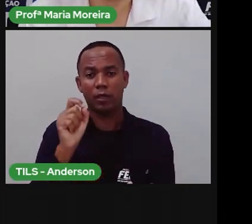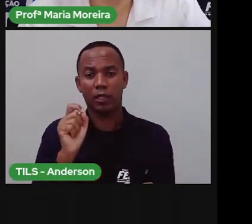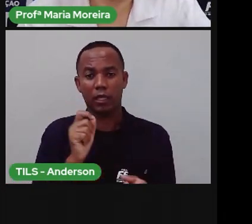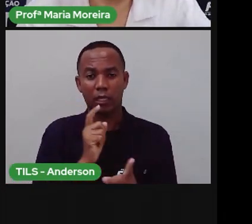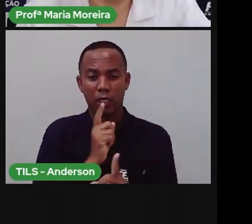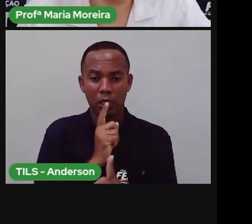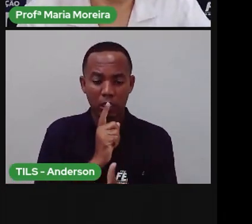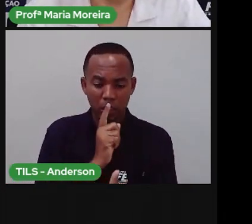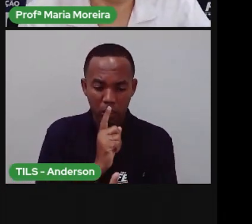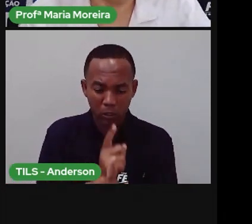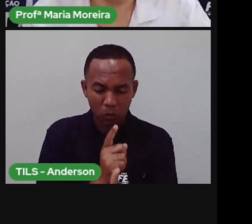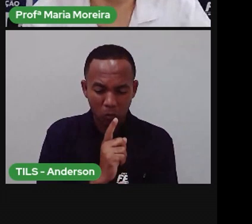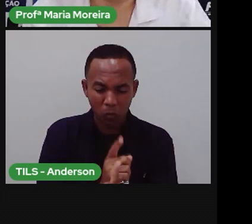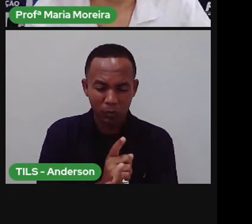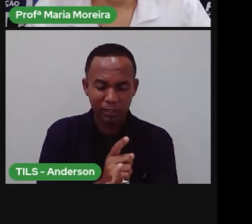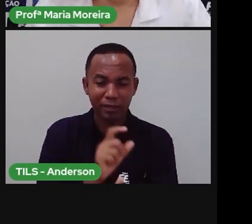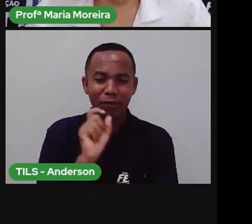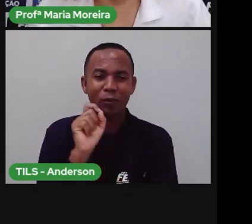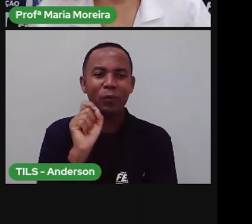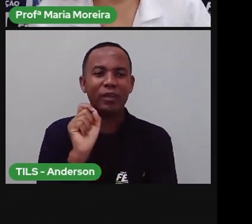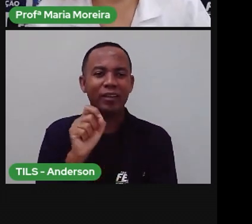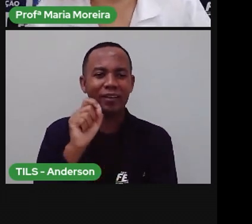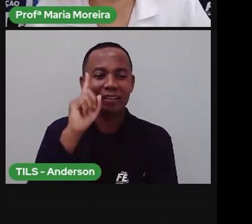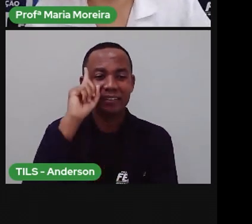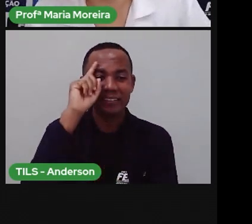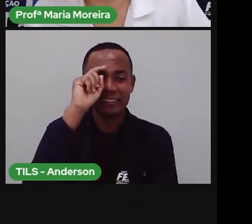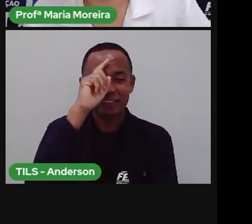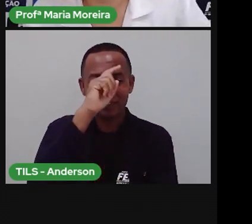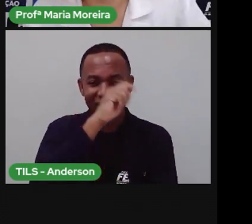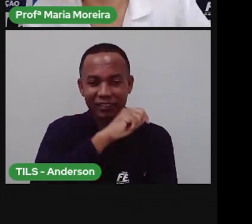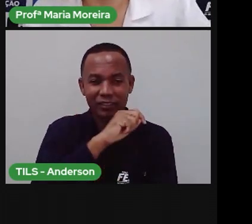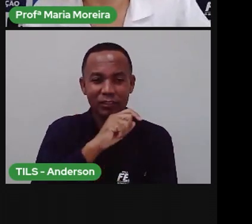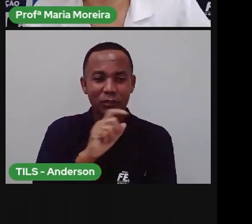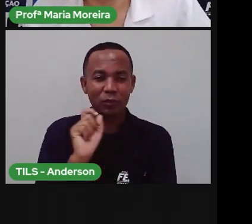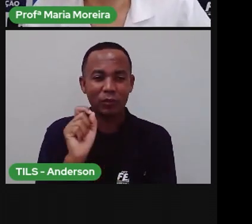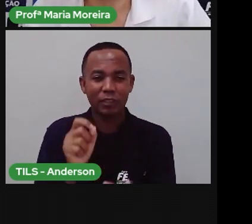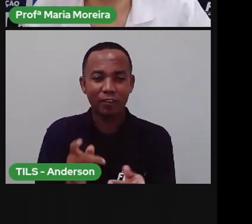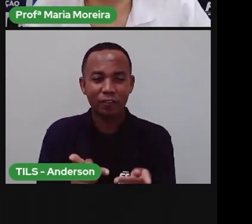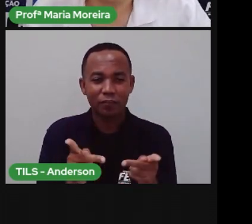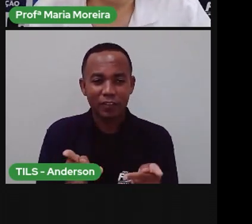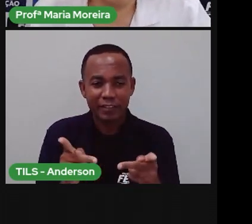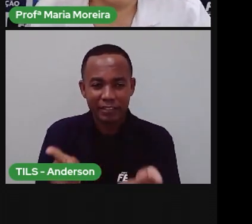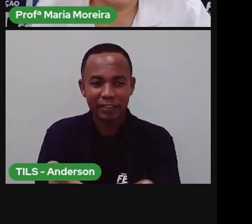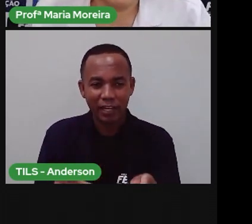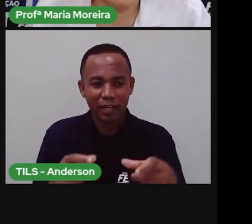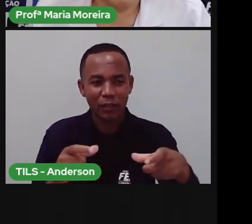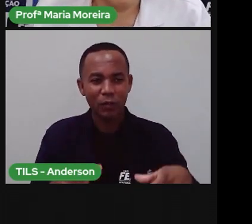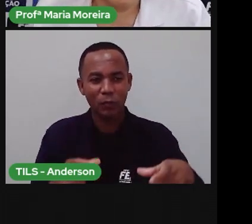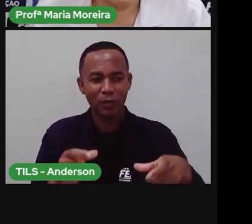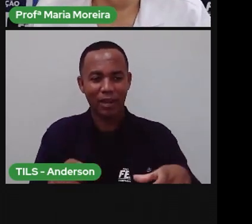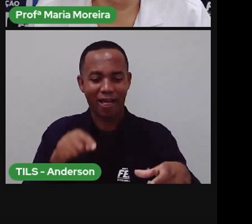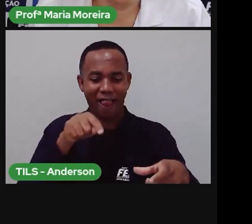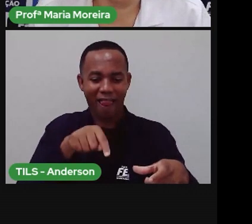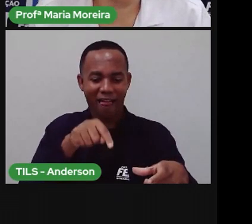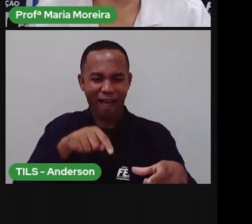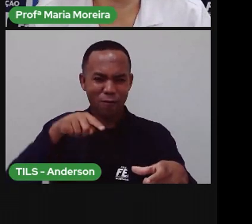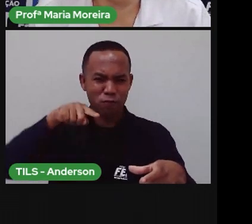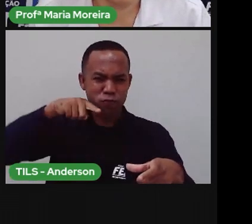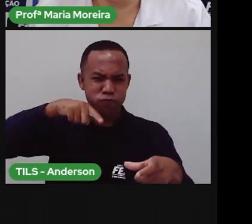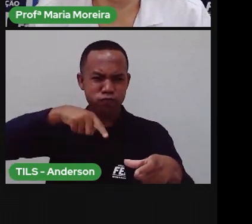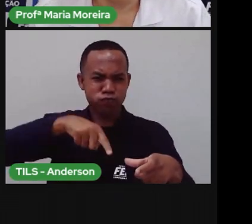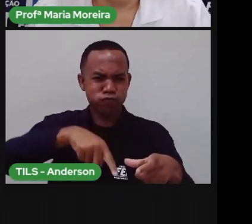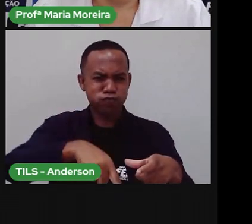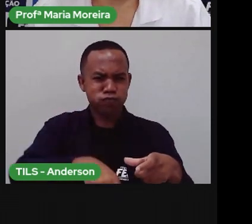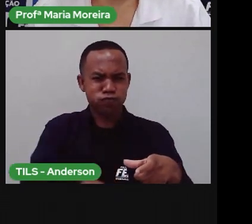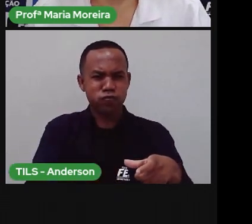grande dificuldade, porque o que a Prof falou agora, para visitar os locais, o que mais profundo dos oceanos. Isso porque a pressão